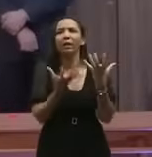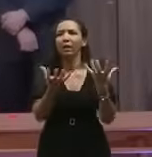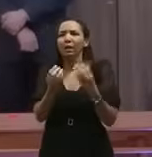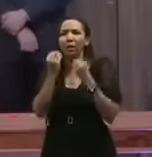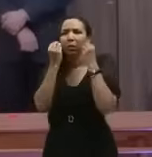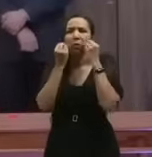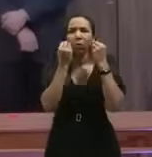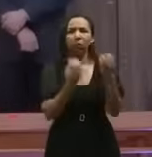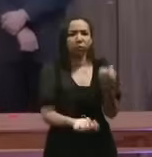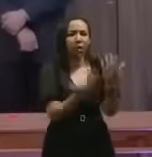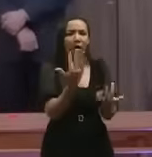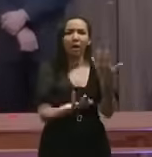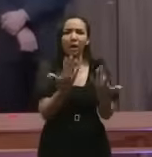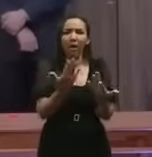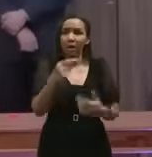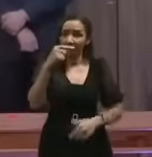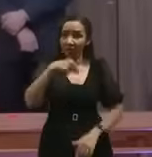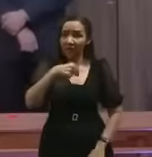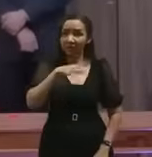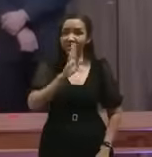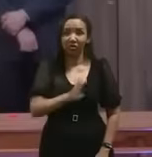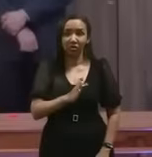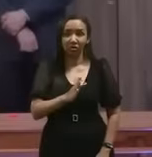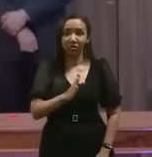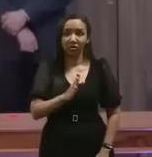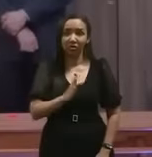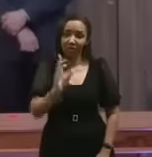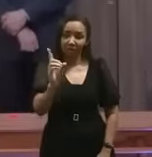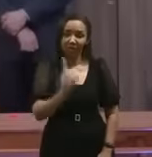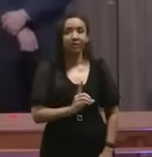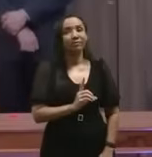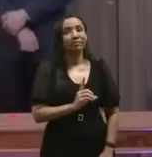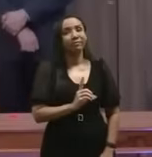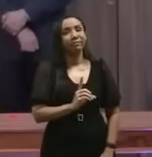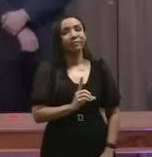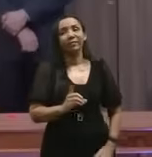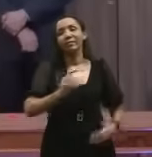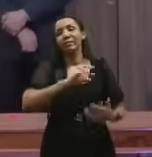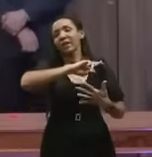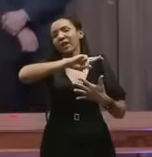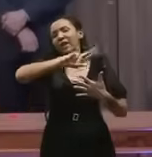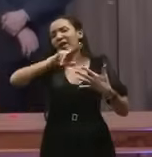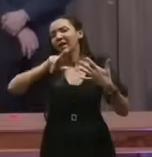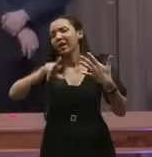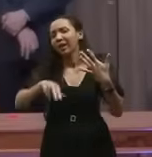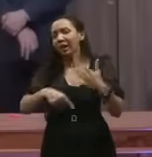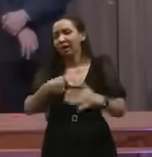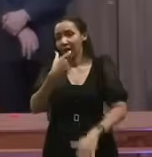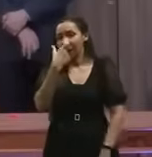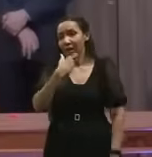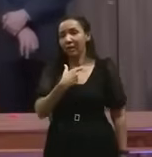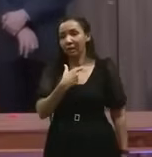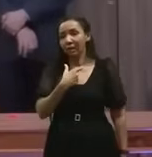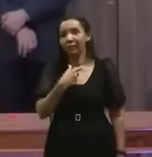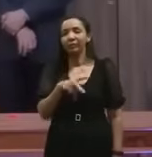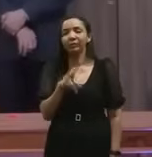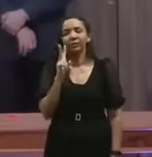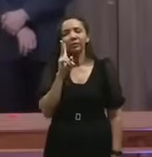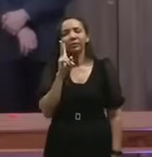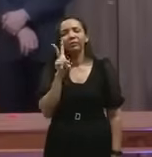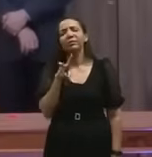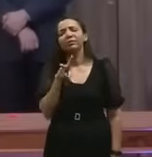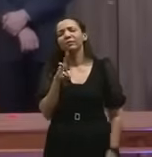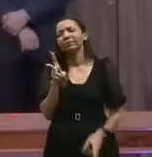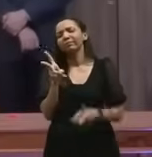muitos que chegou muito eu fico só observando que eu não tem pastor que eu não eu eu Primeiro vou analisar para ver se é a